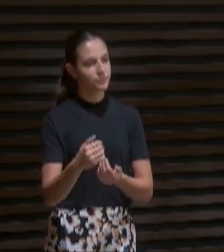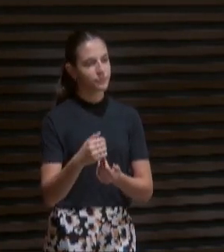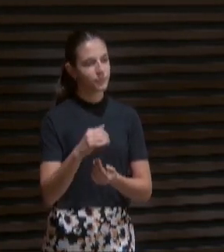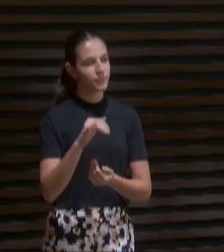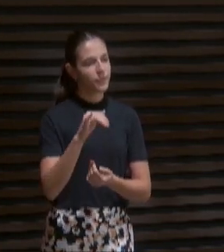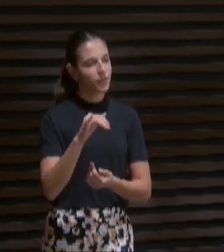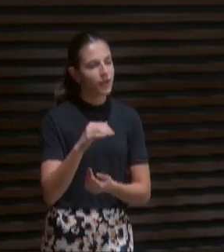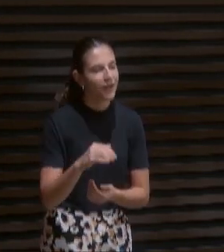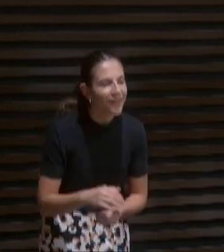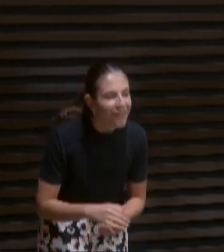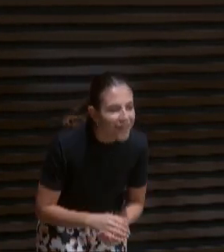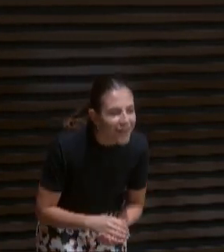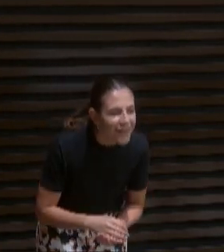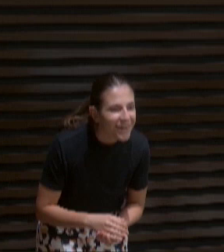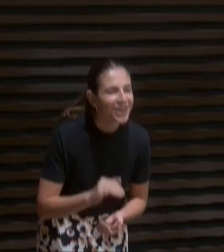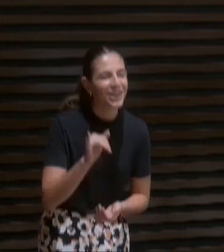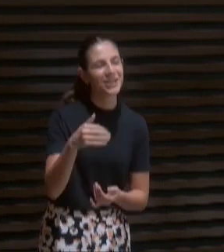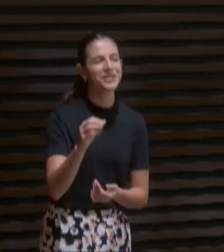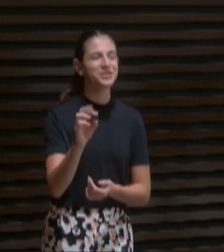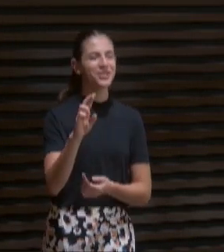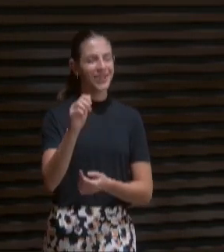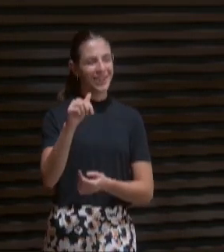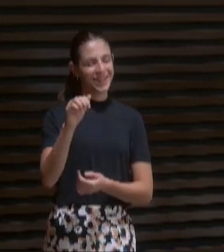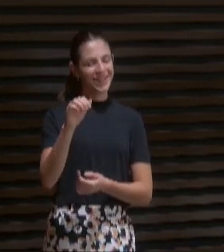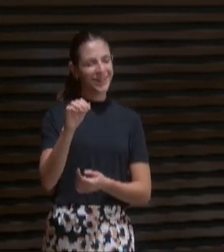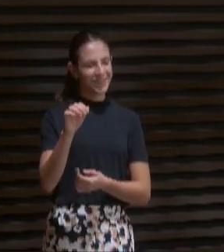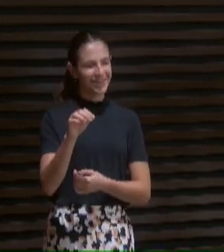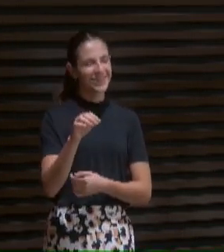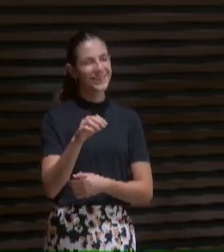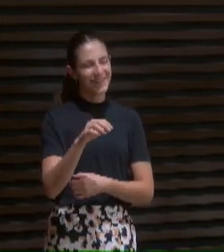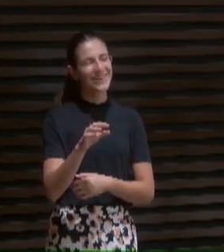Ele percebeu que existe um engano no mundo.